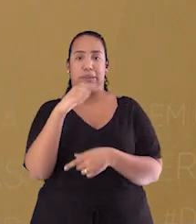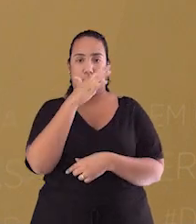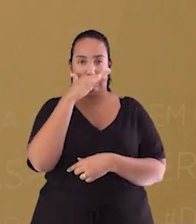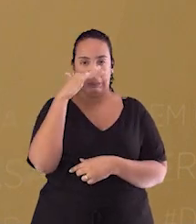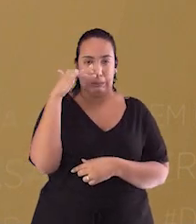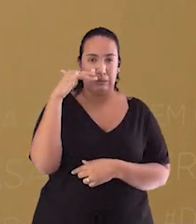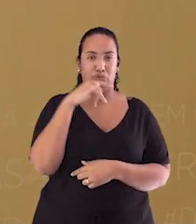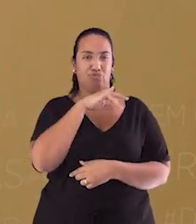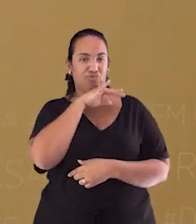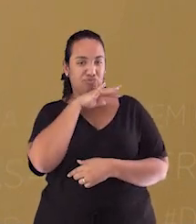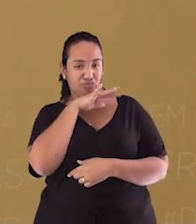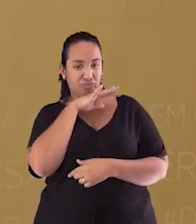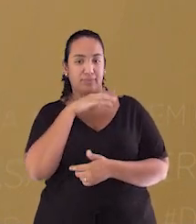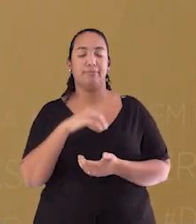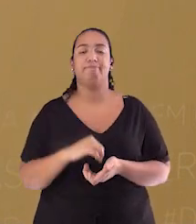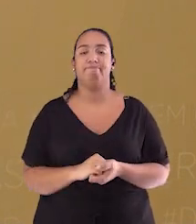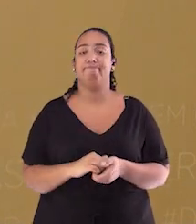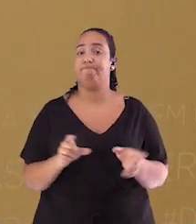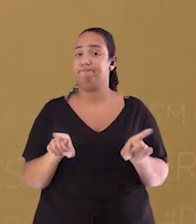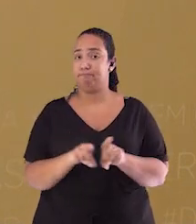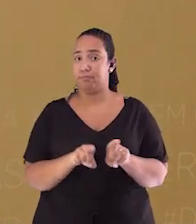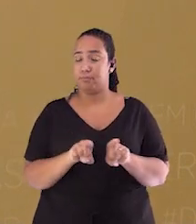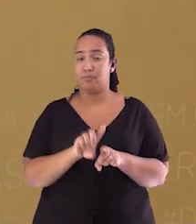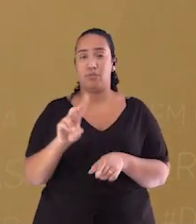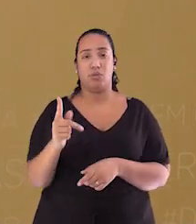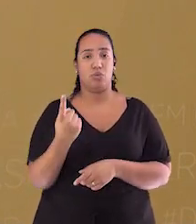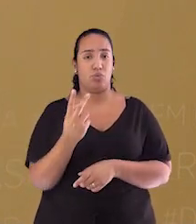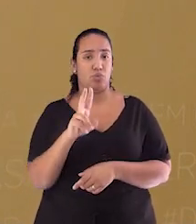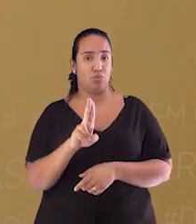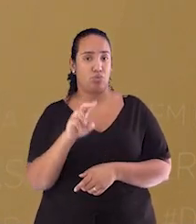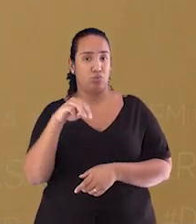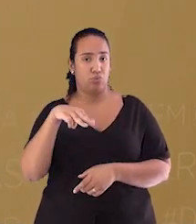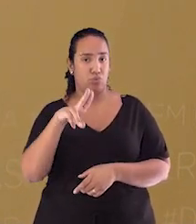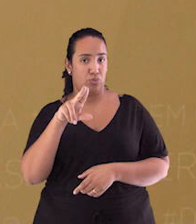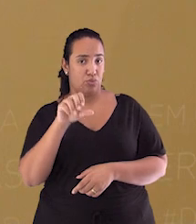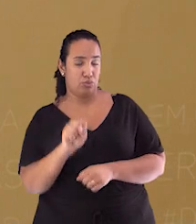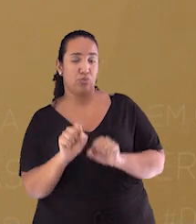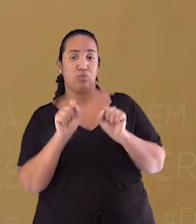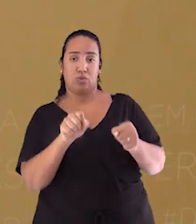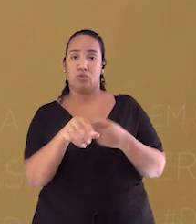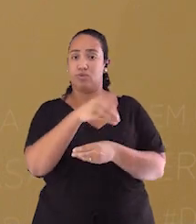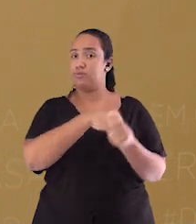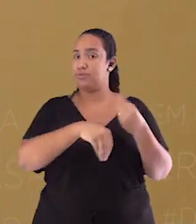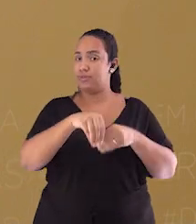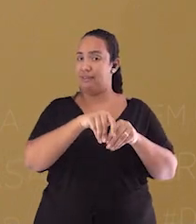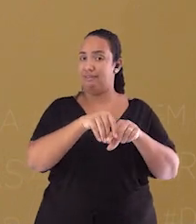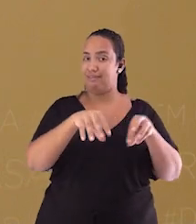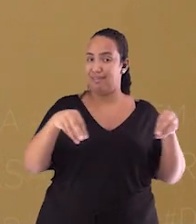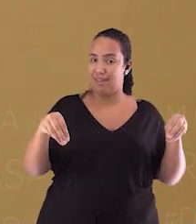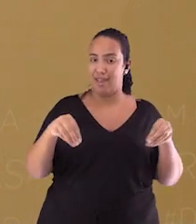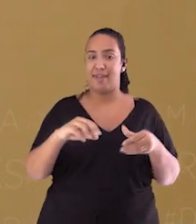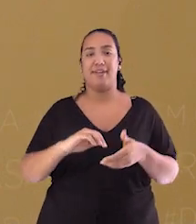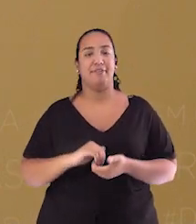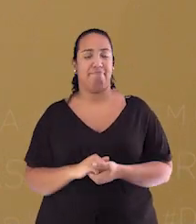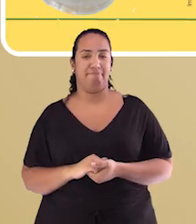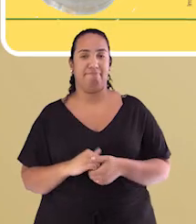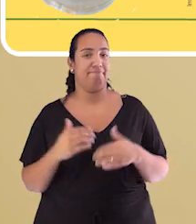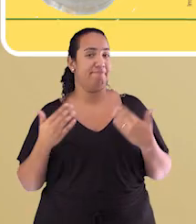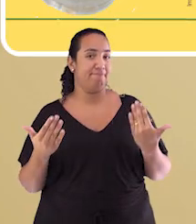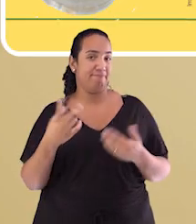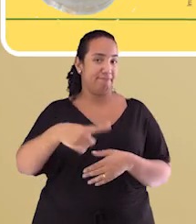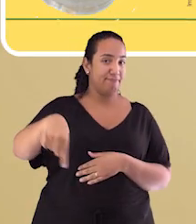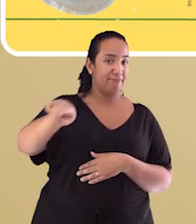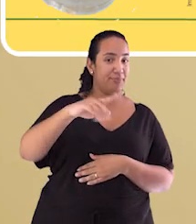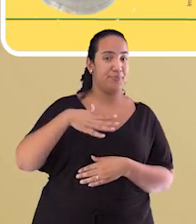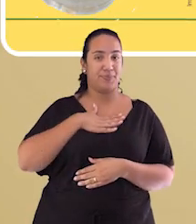desagradável que ele pode gerar. E o humus pode ser misturado junto à terra vegetal das suas plantas. E